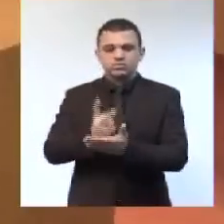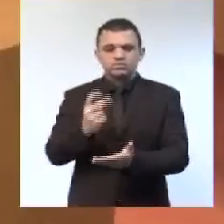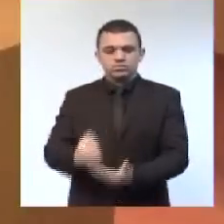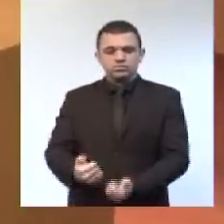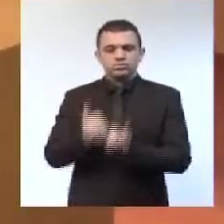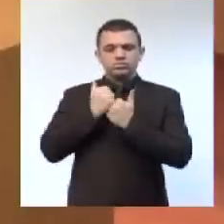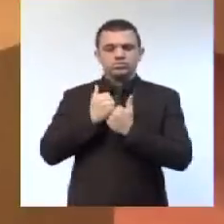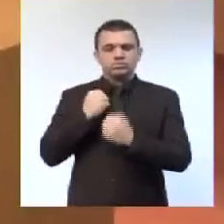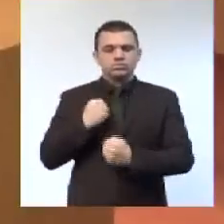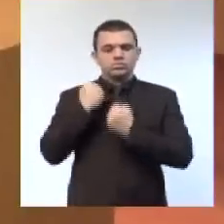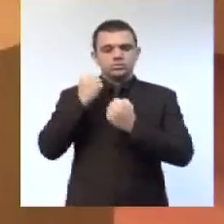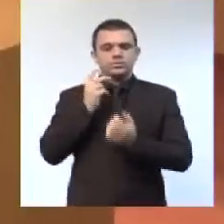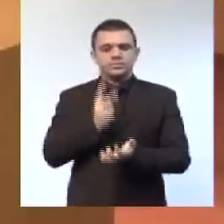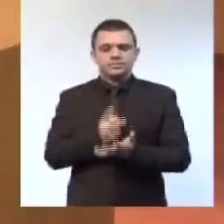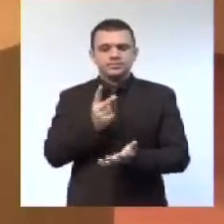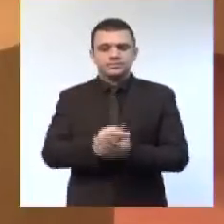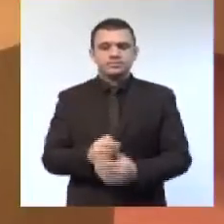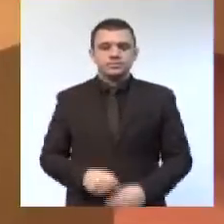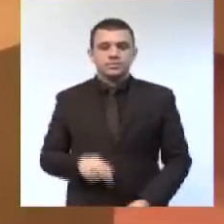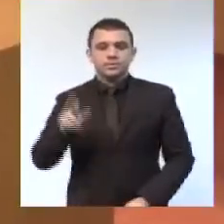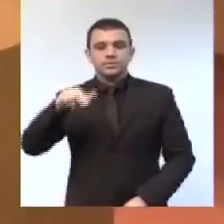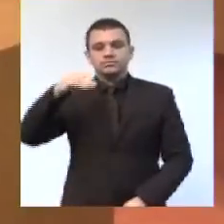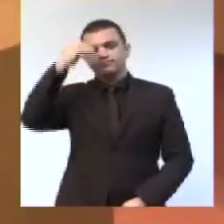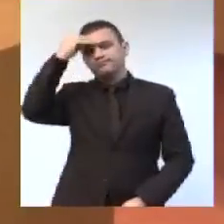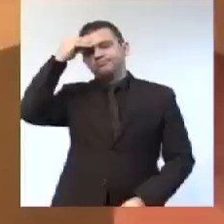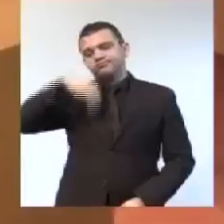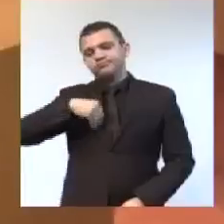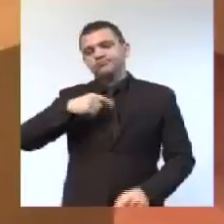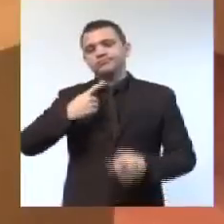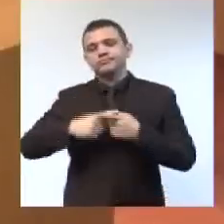eu nunca abaixei minha cabeça em função dos obstáculos.